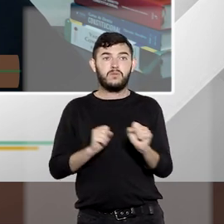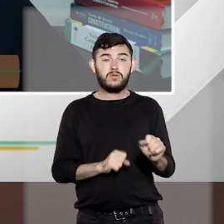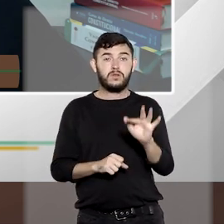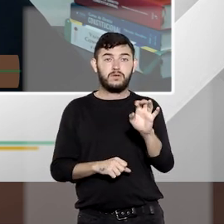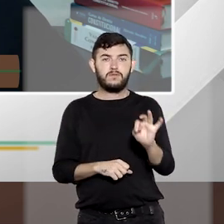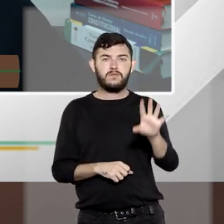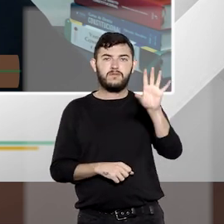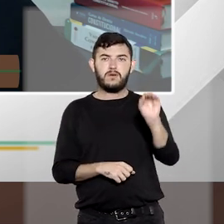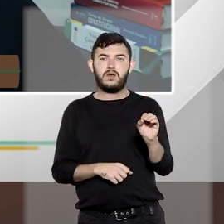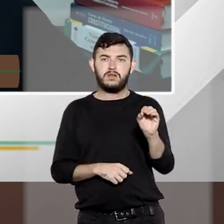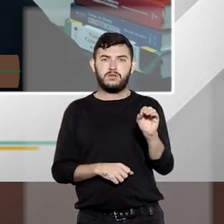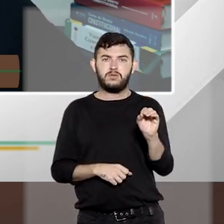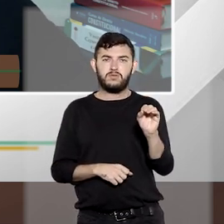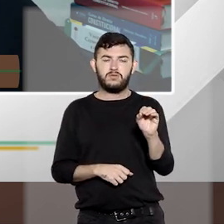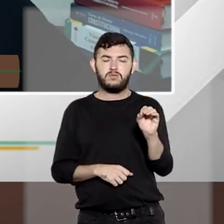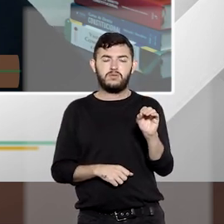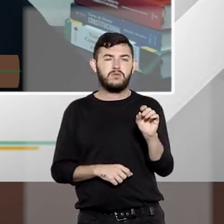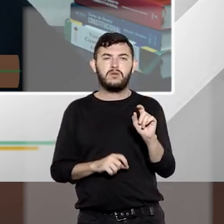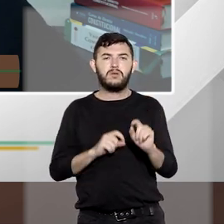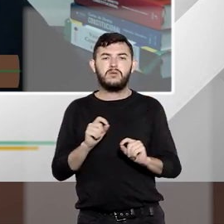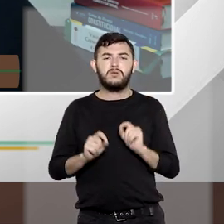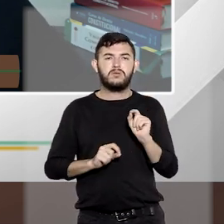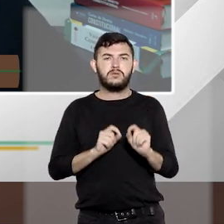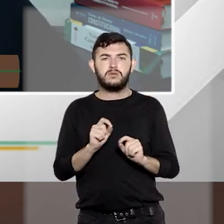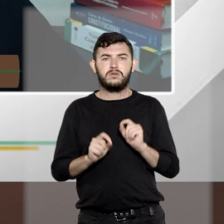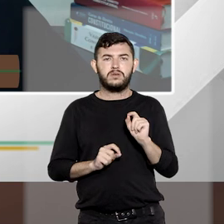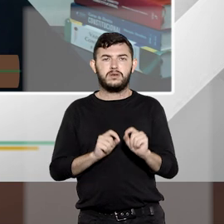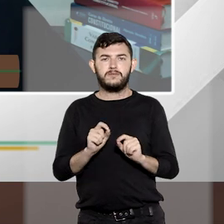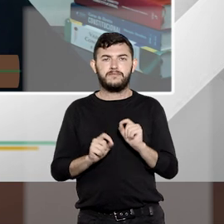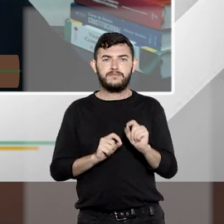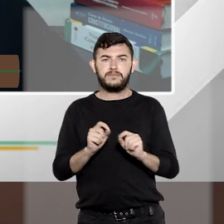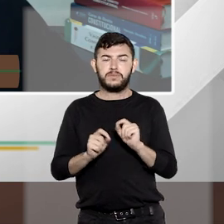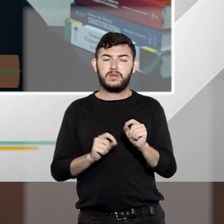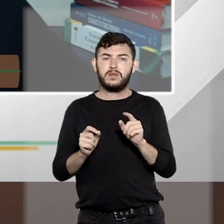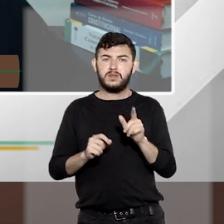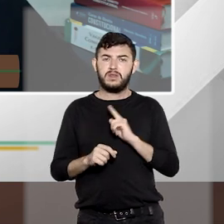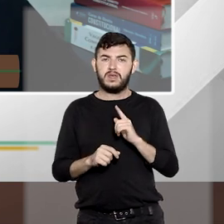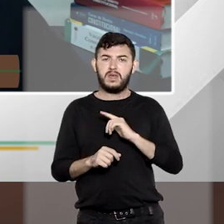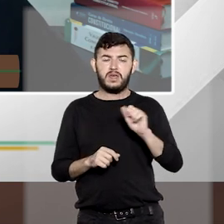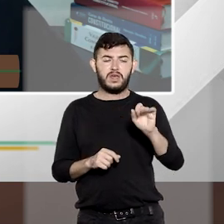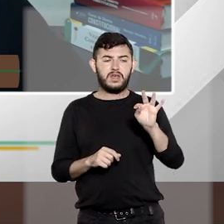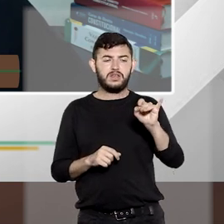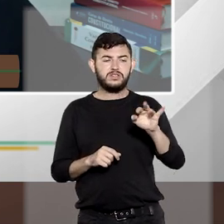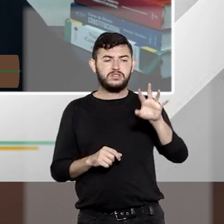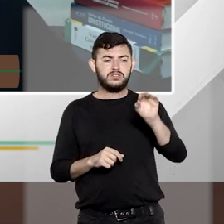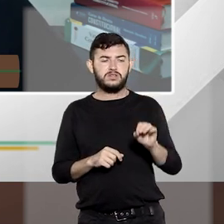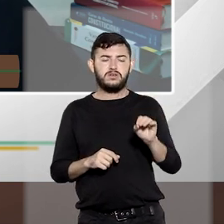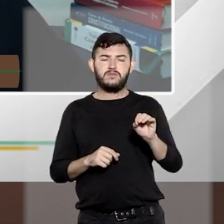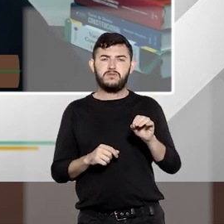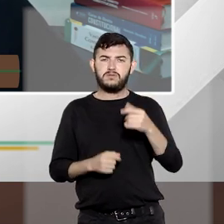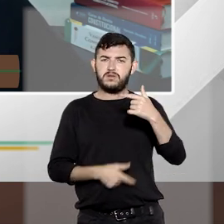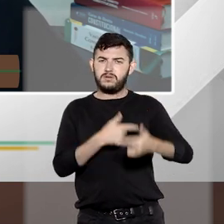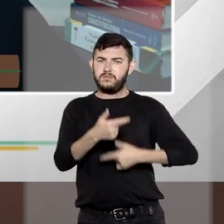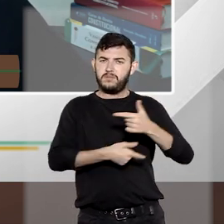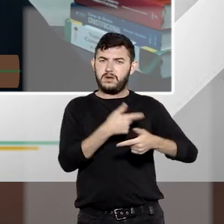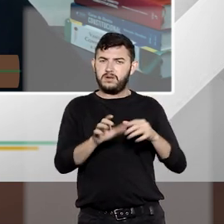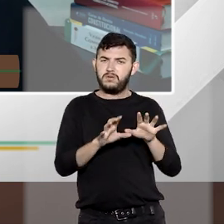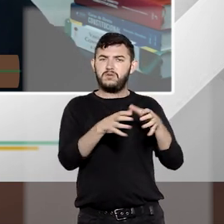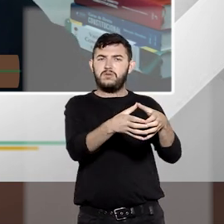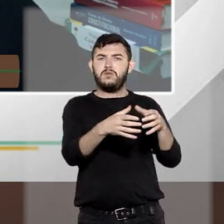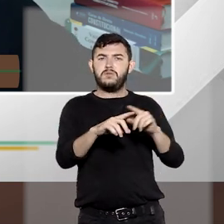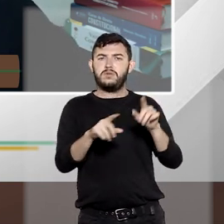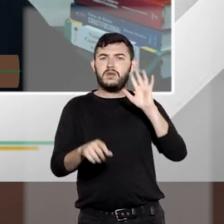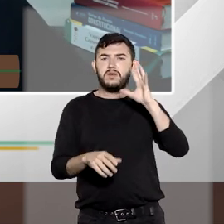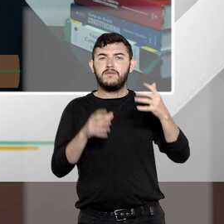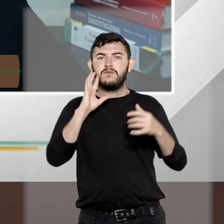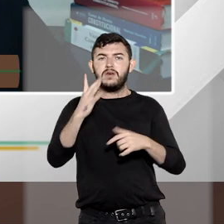fato de ser parte ativa na equipe de trabalho, né, e querendo ou não, gera sim um efeito positivo. E aí,